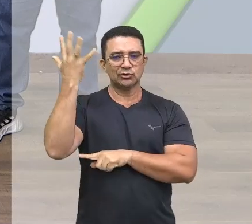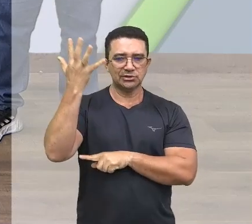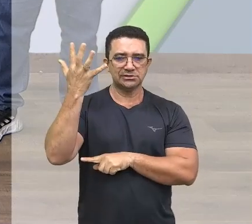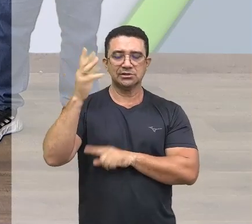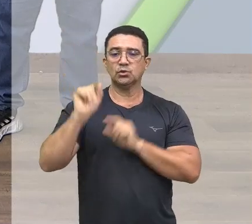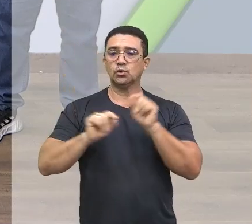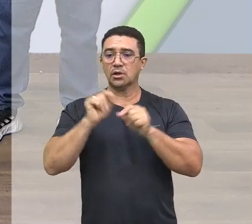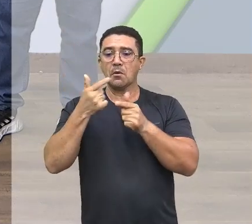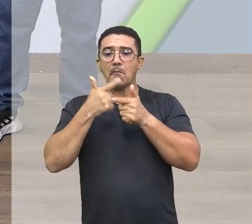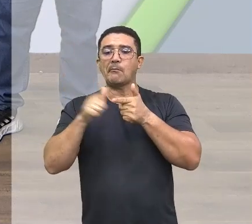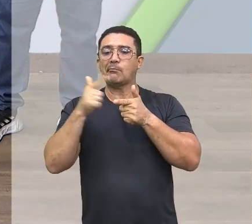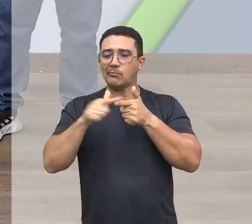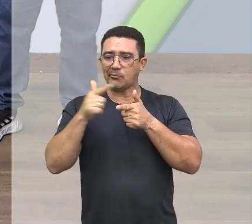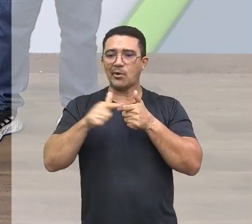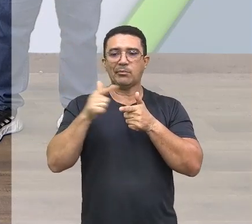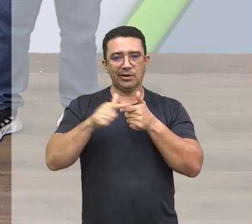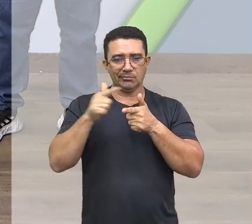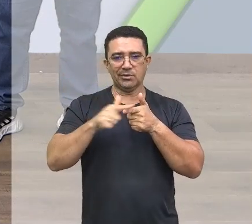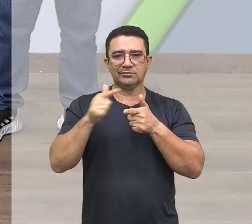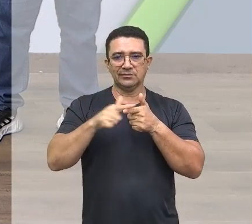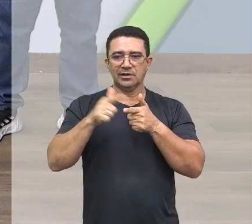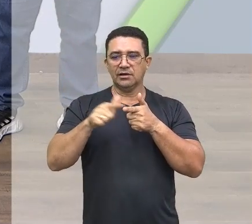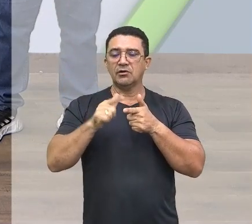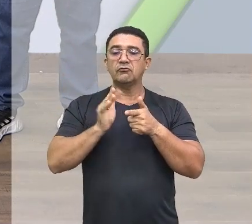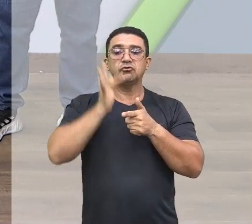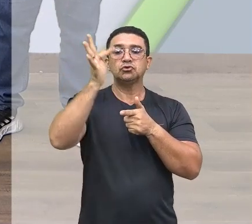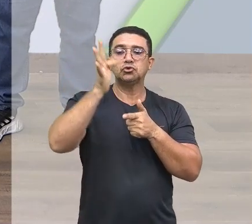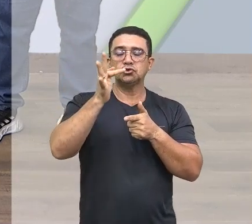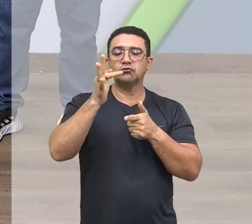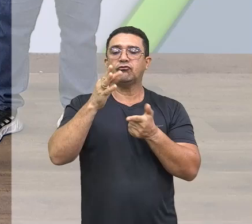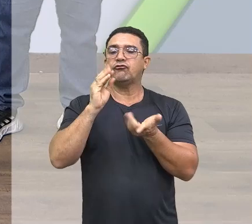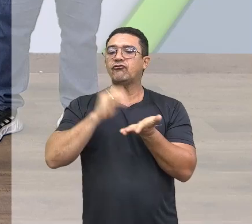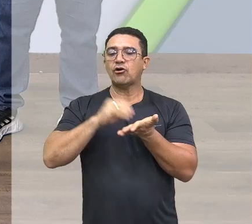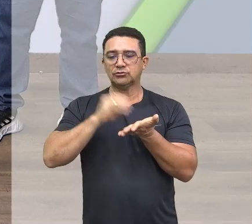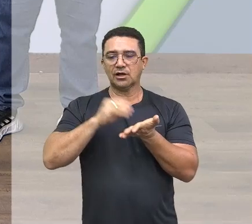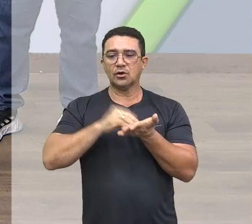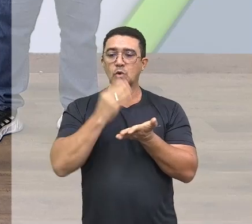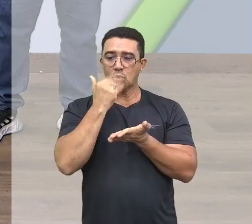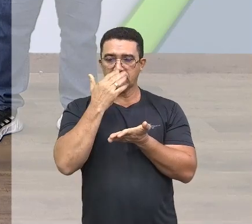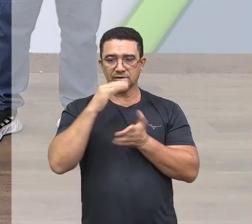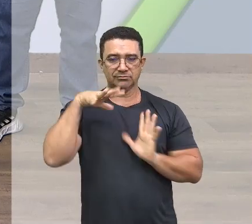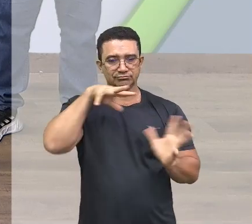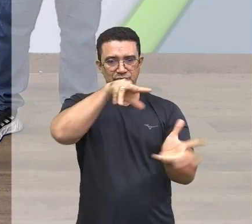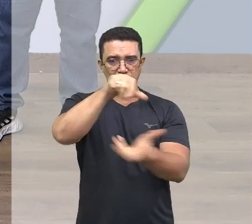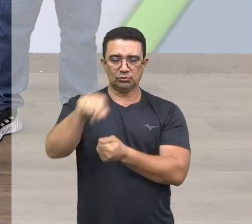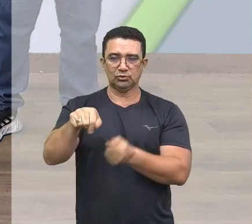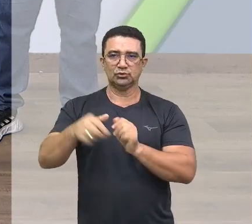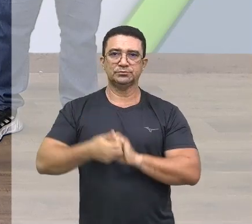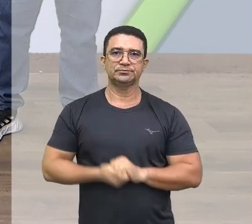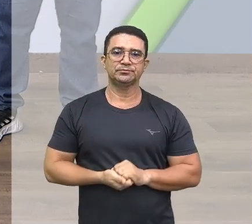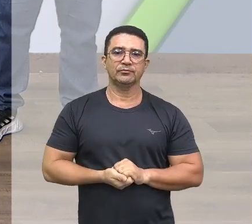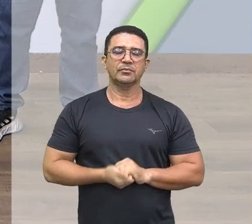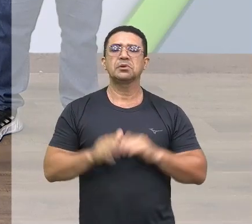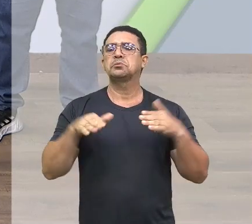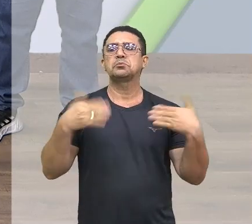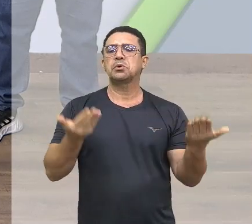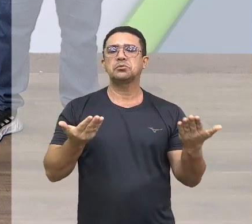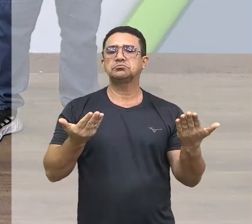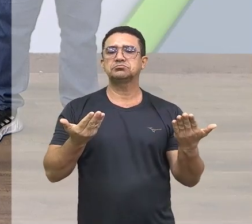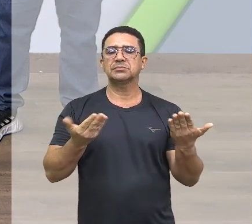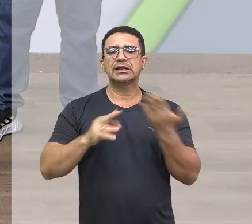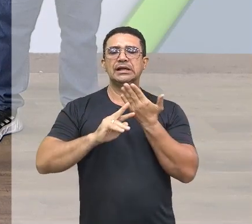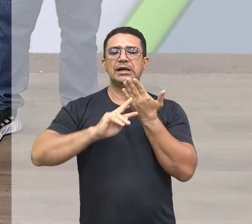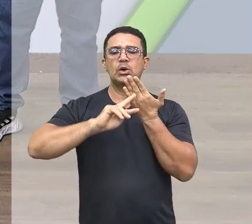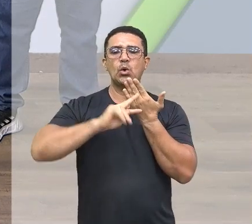na questão da alimentação, né? Uma crise na alimentação mundial. E quais são as causas